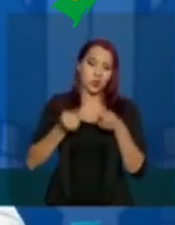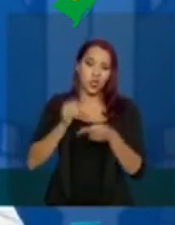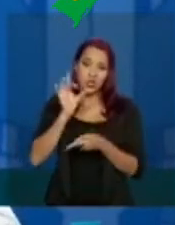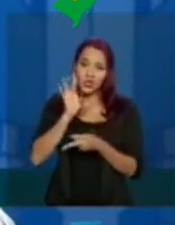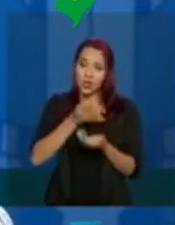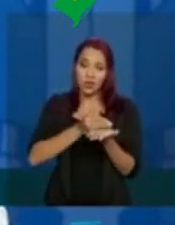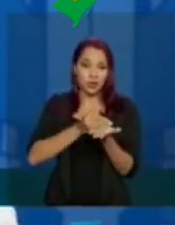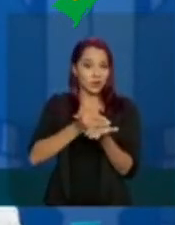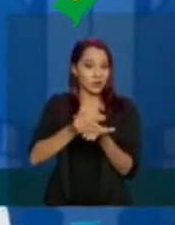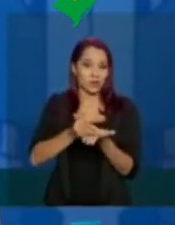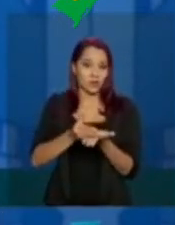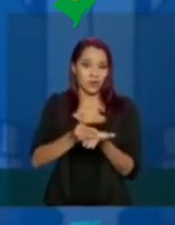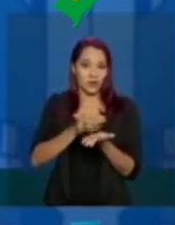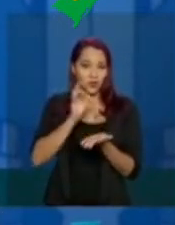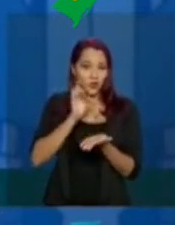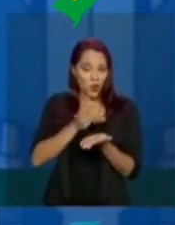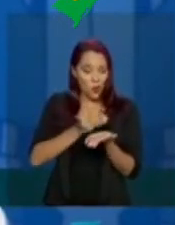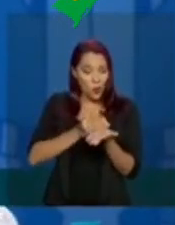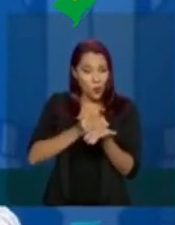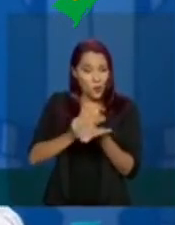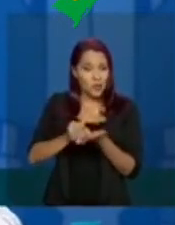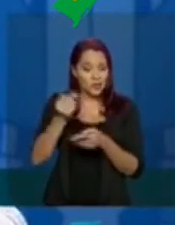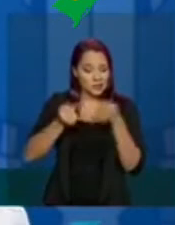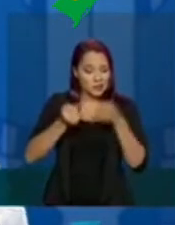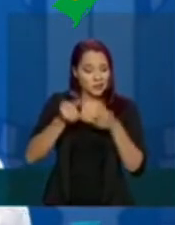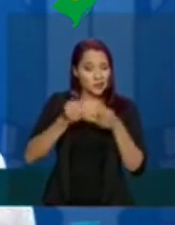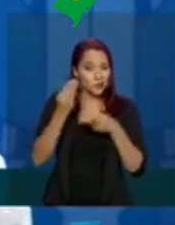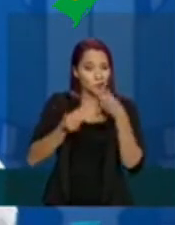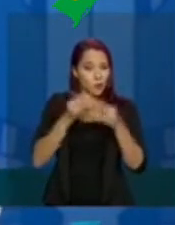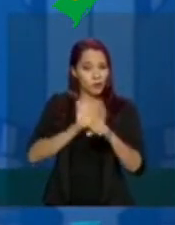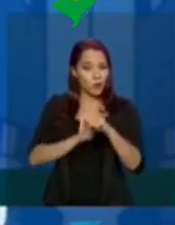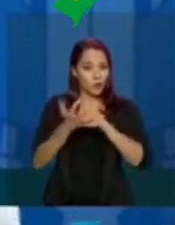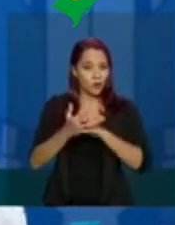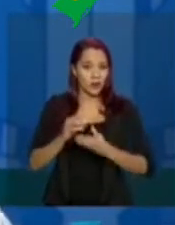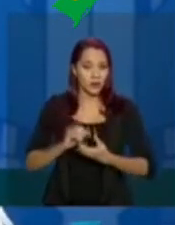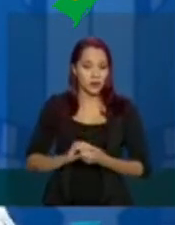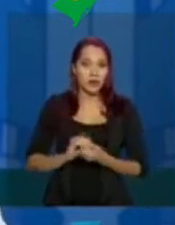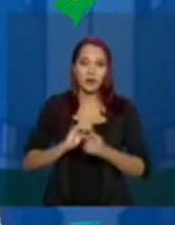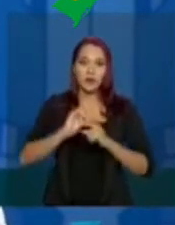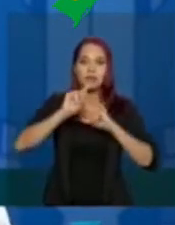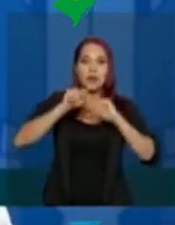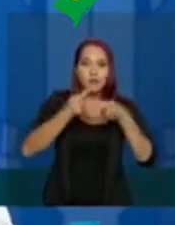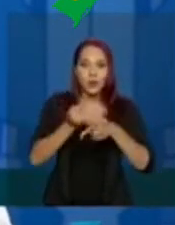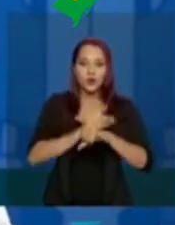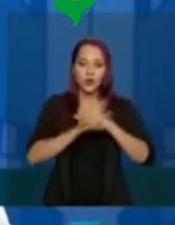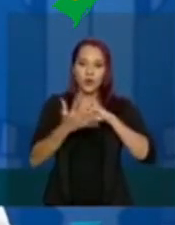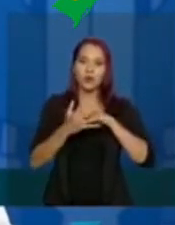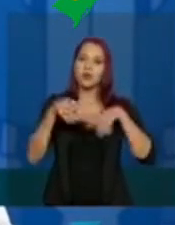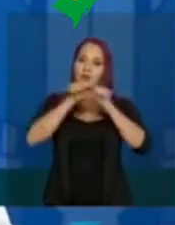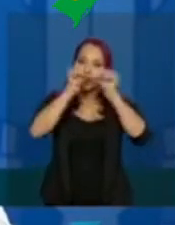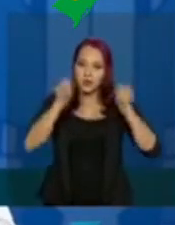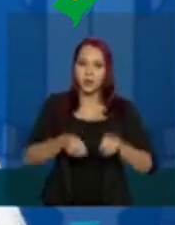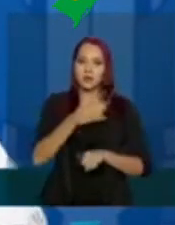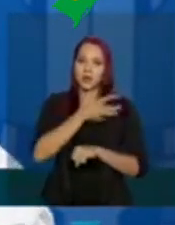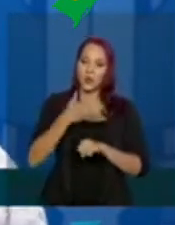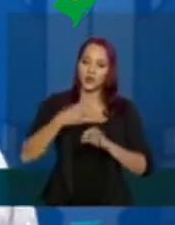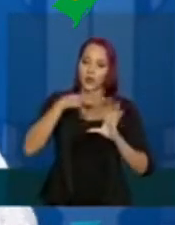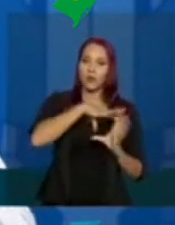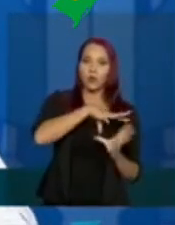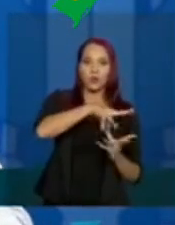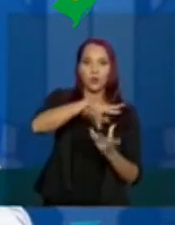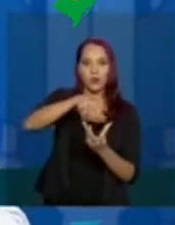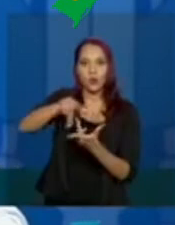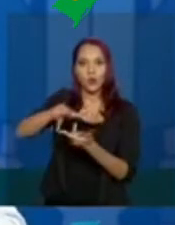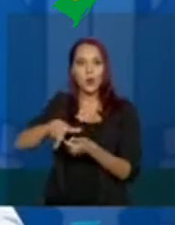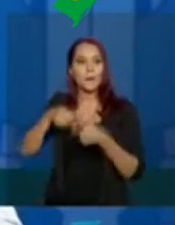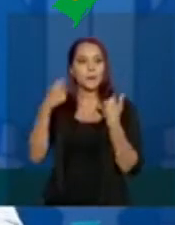apenas iniciando nessas discussões agora da Covid. Mas o pós-Covid, o sistema de saúde mundial vai ter que